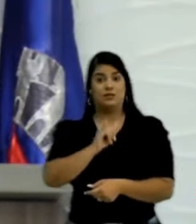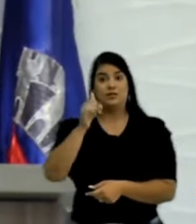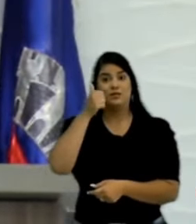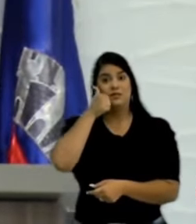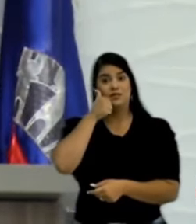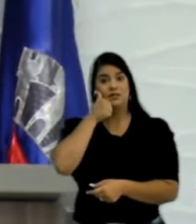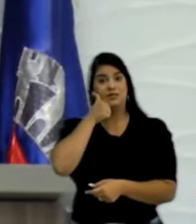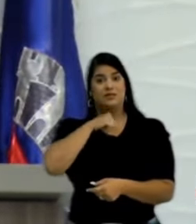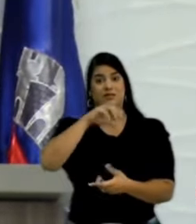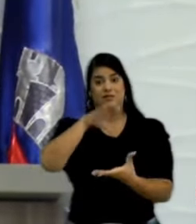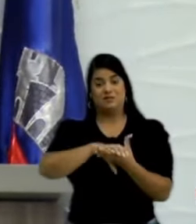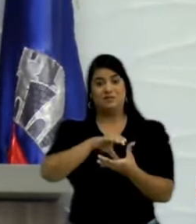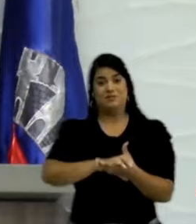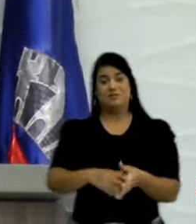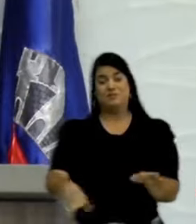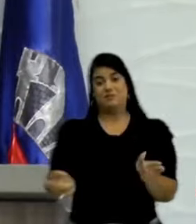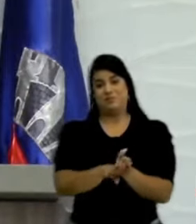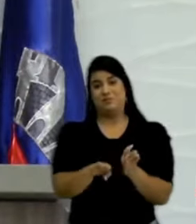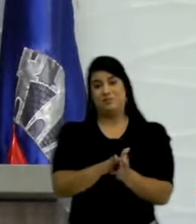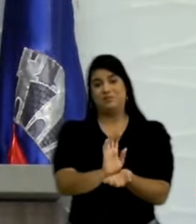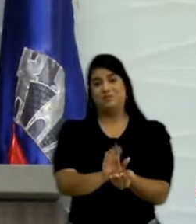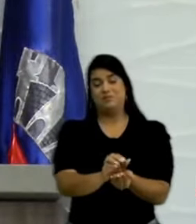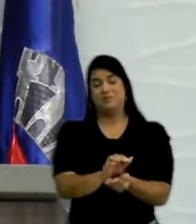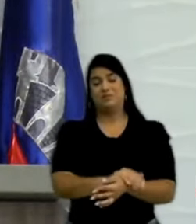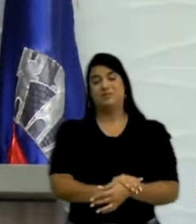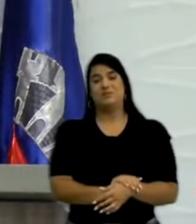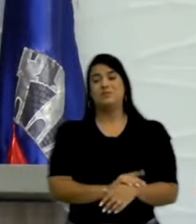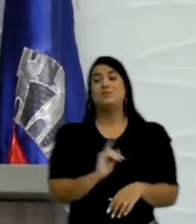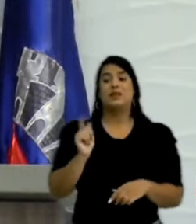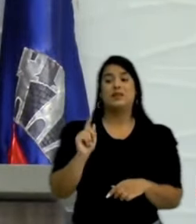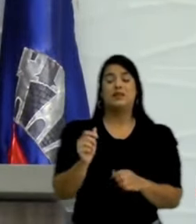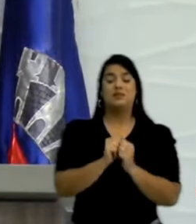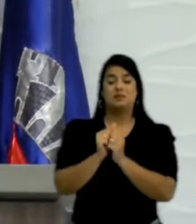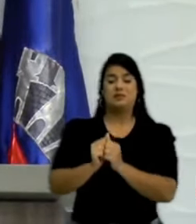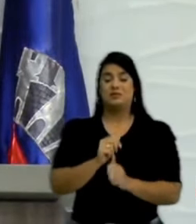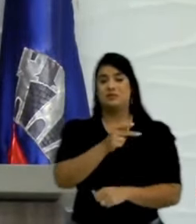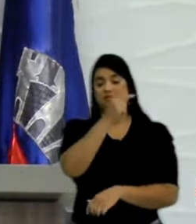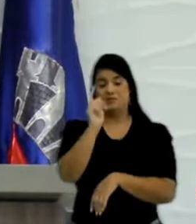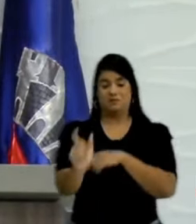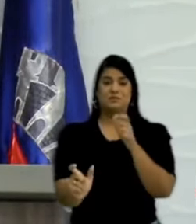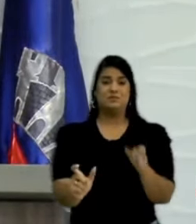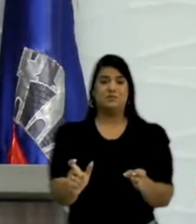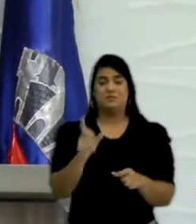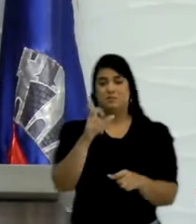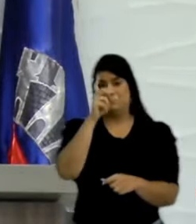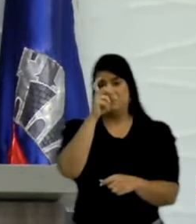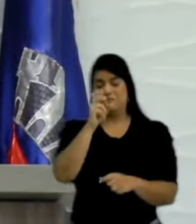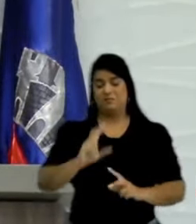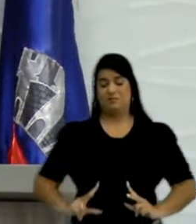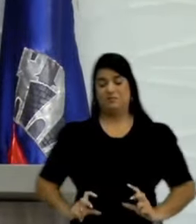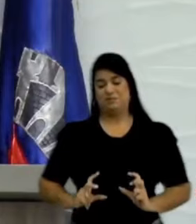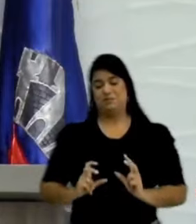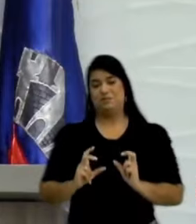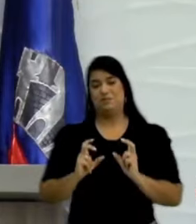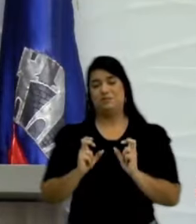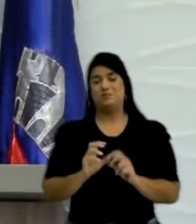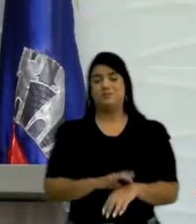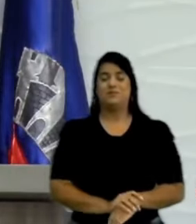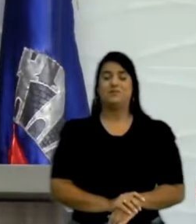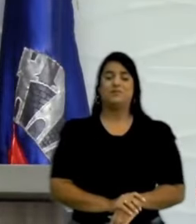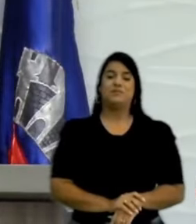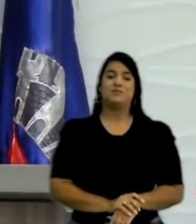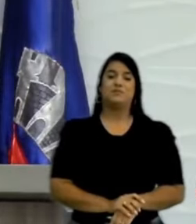ao chegar de Recife, que eu estava lá em Recife e estava lá com o pessoal no Hospital do Câncer, outros fazendo ressonância,